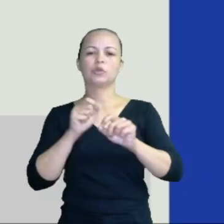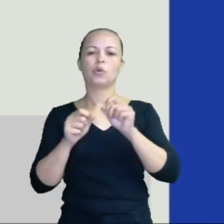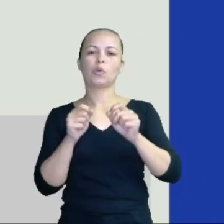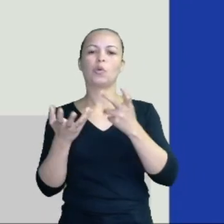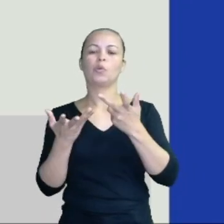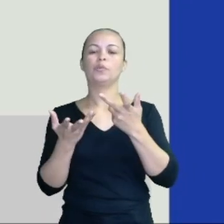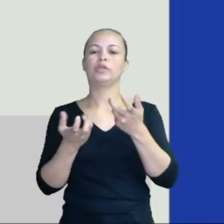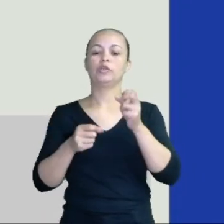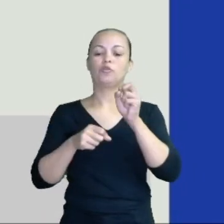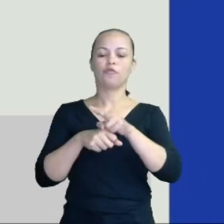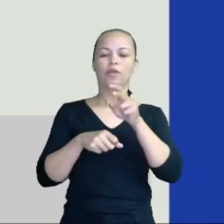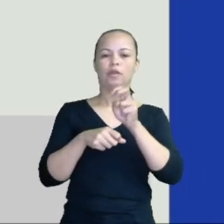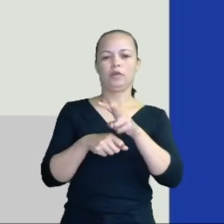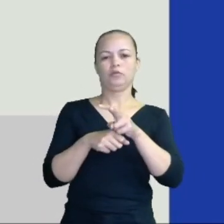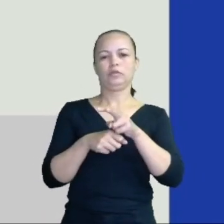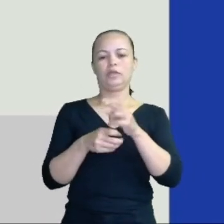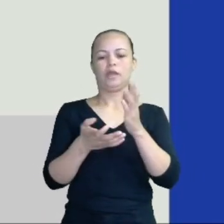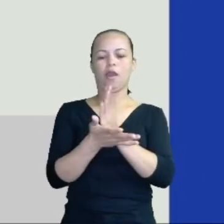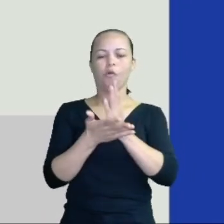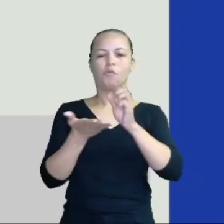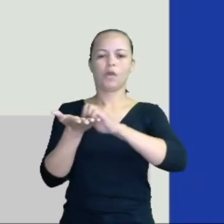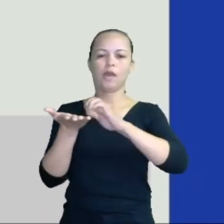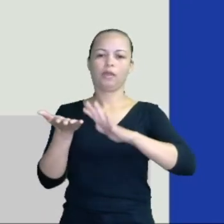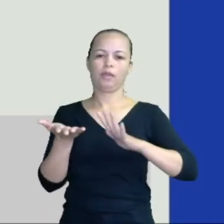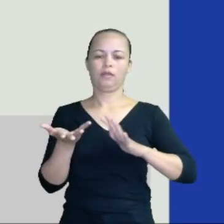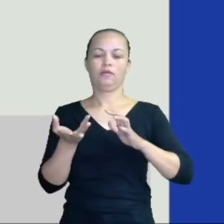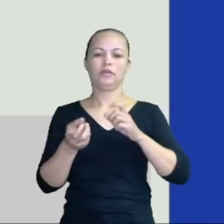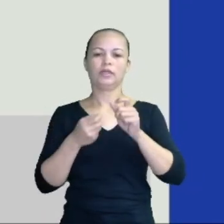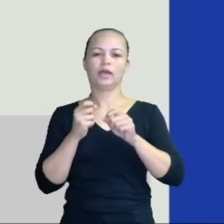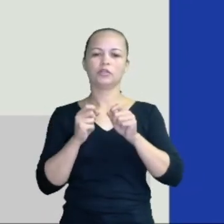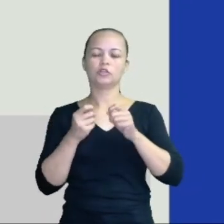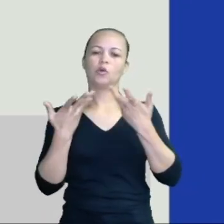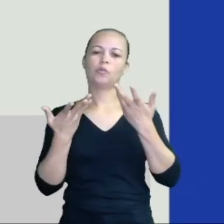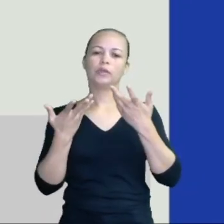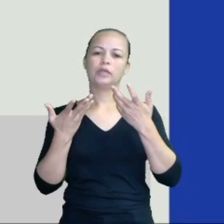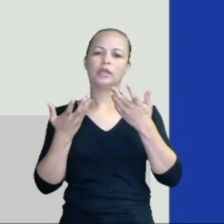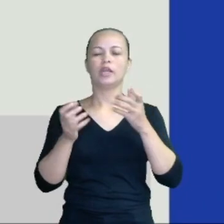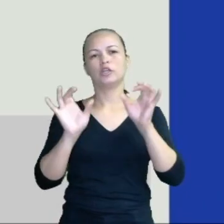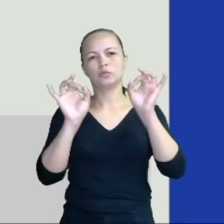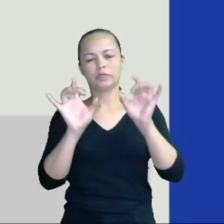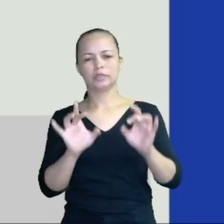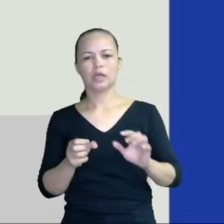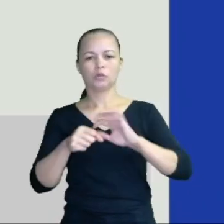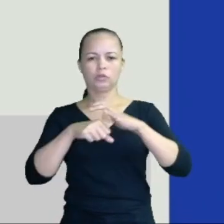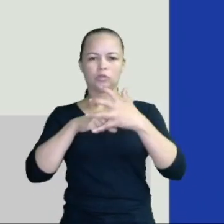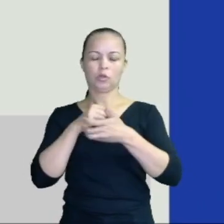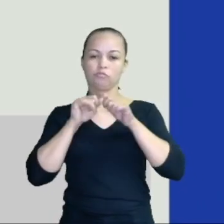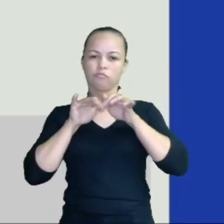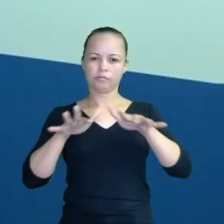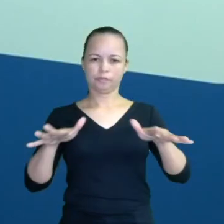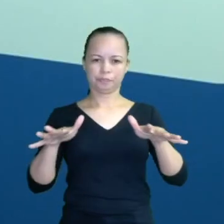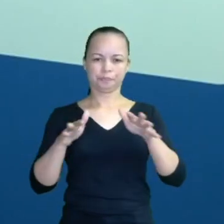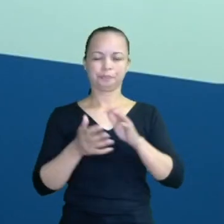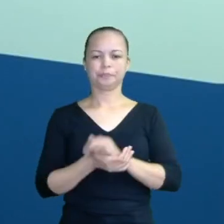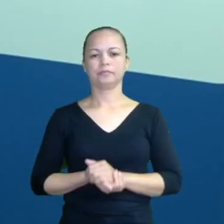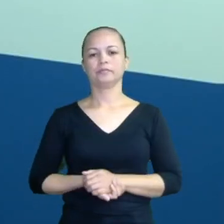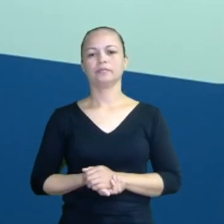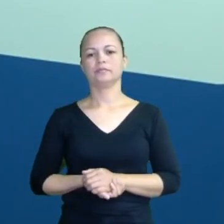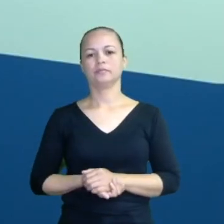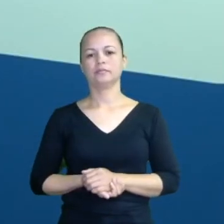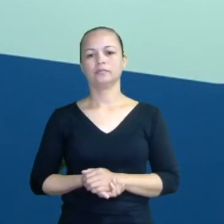vírus e algumas atividades, né, sobre os vírus, em especial Covid-19. Gente, foi muito bom